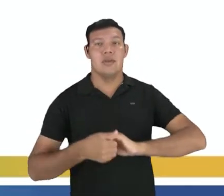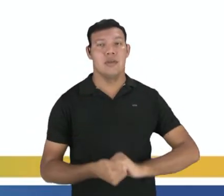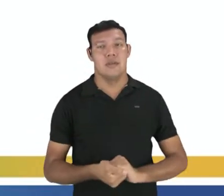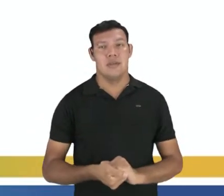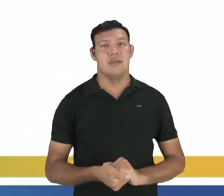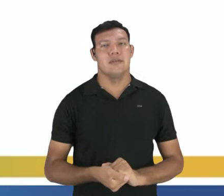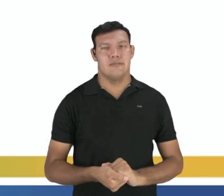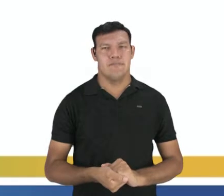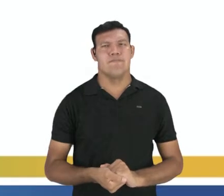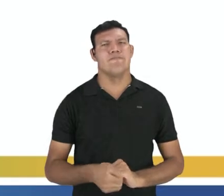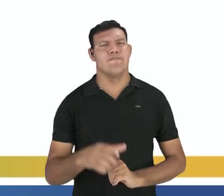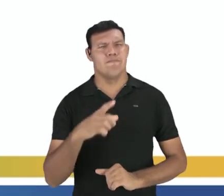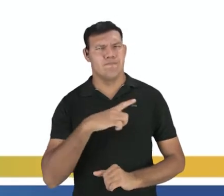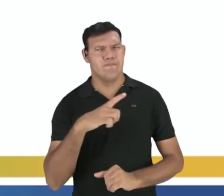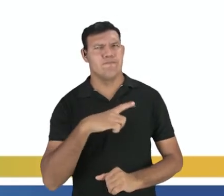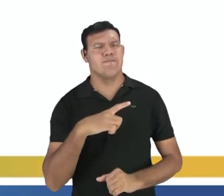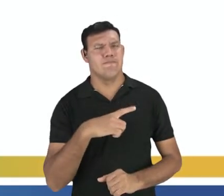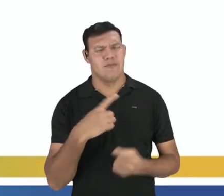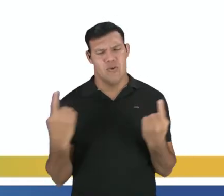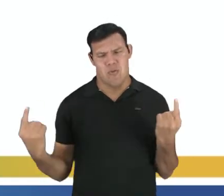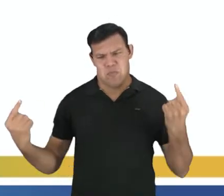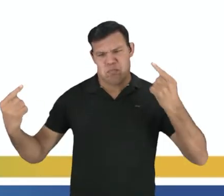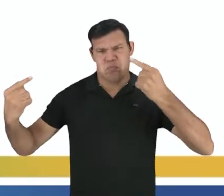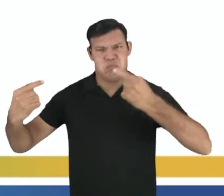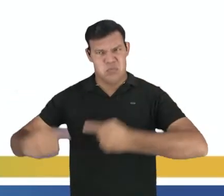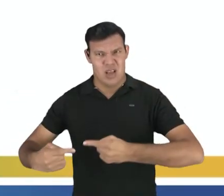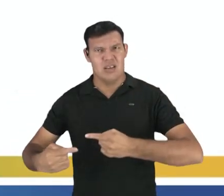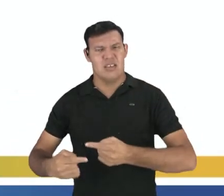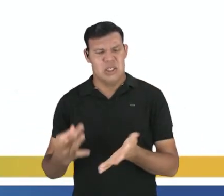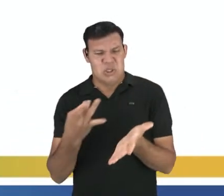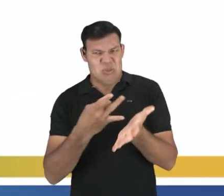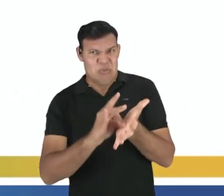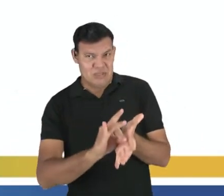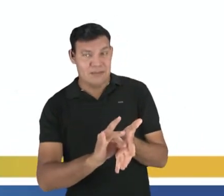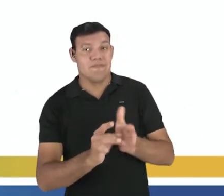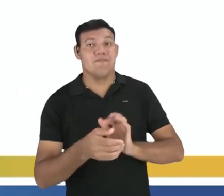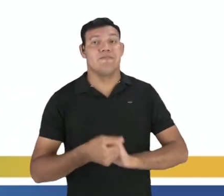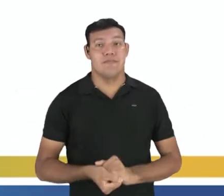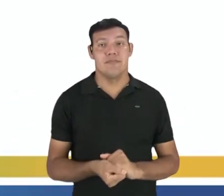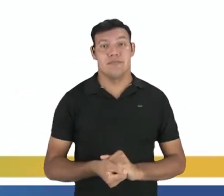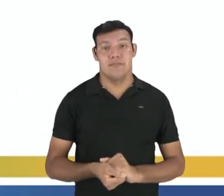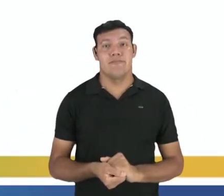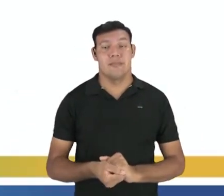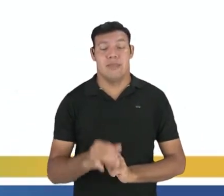Montecchio, que possuem uma longa história de disputas, então são famílias rivais.